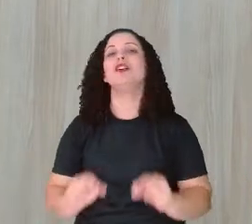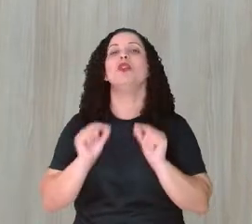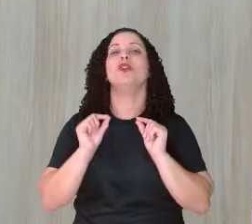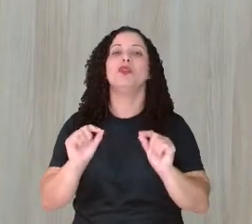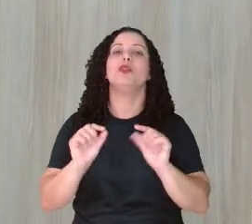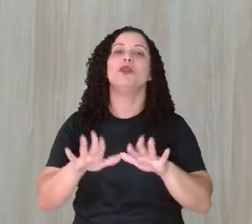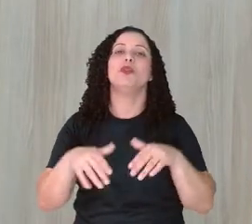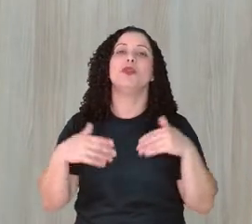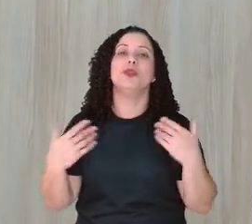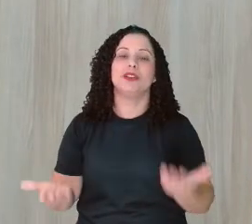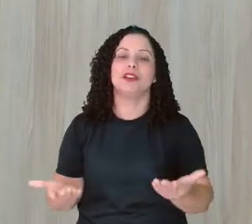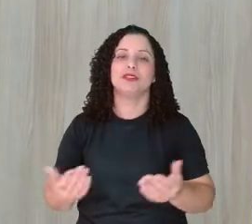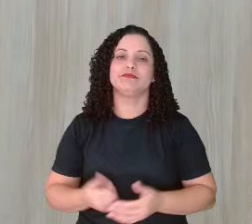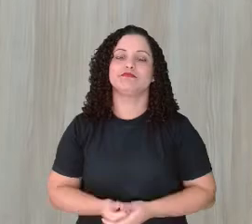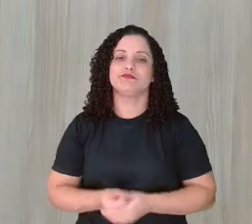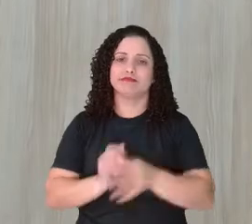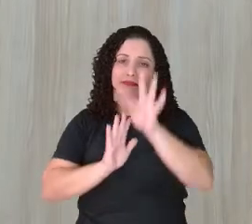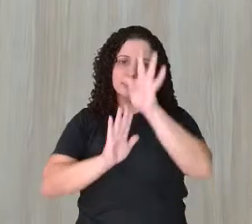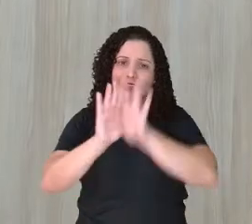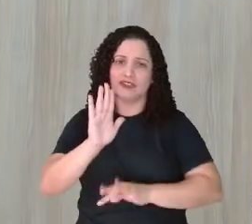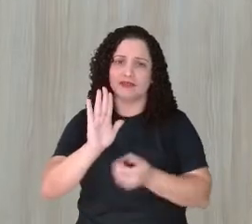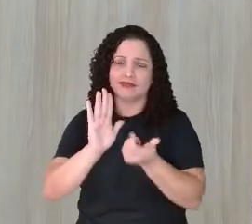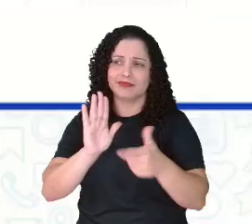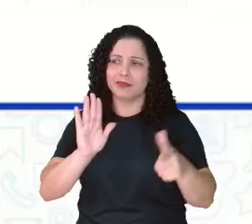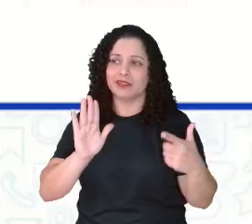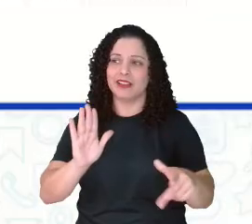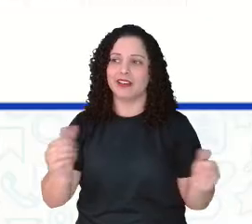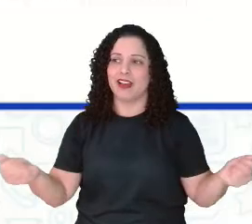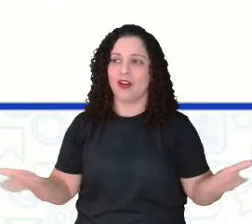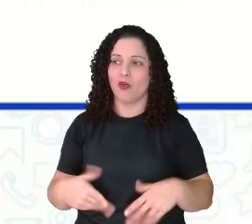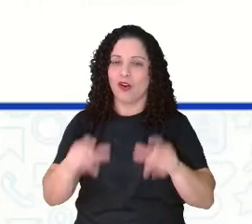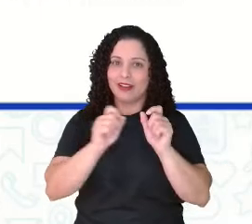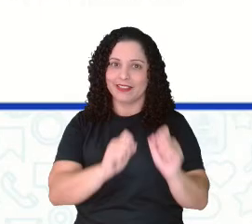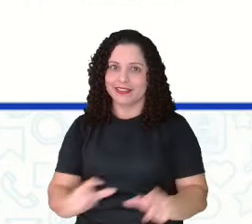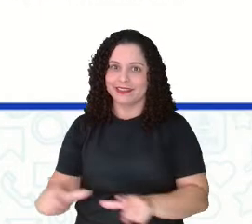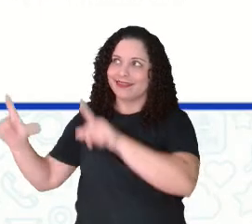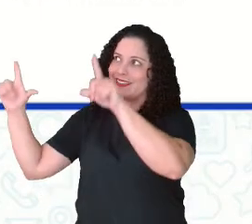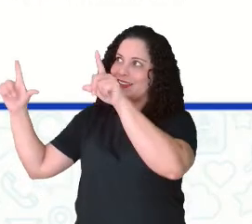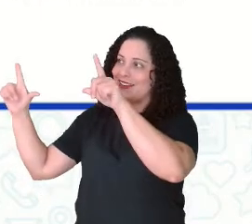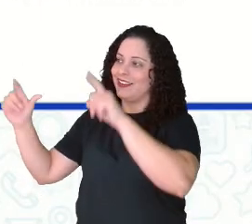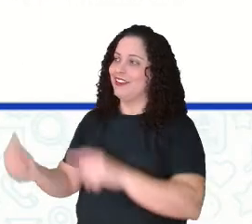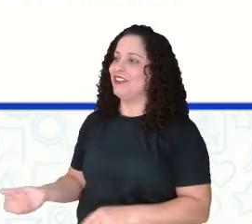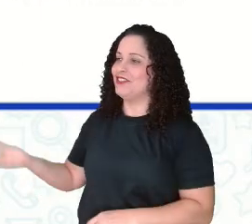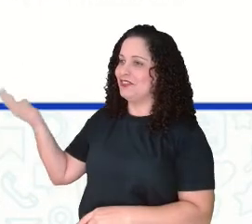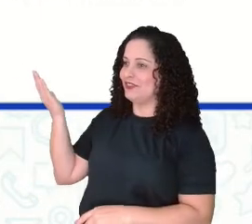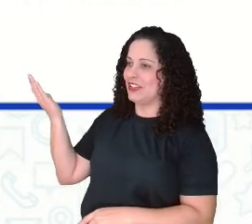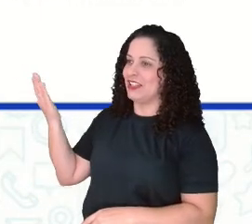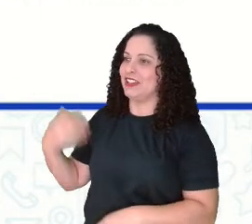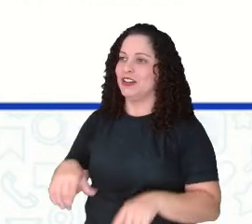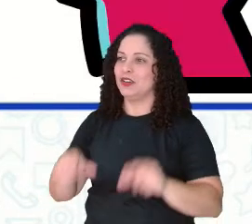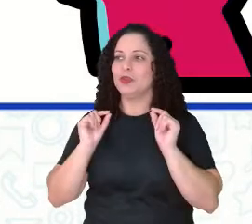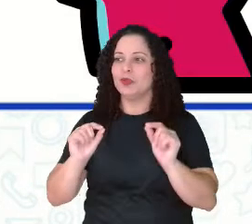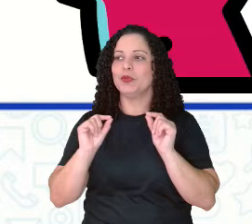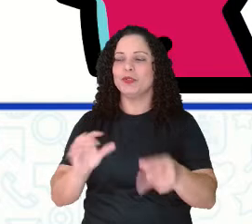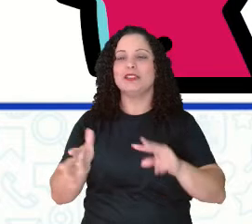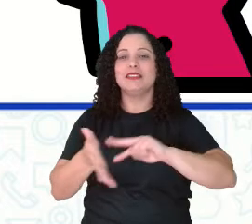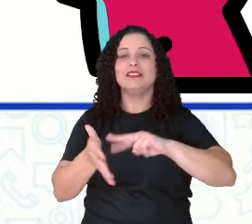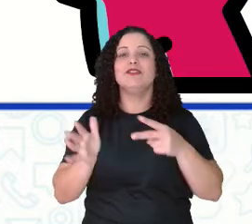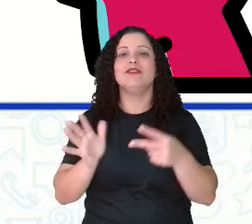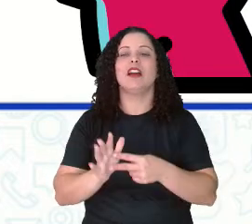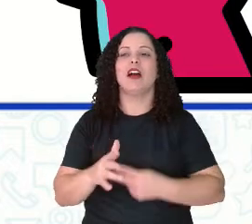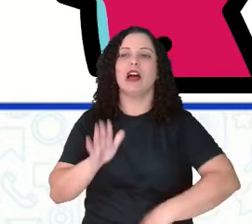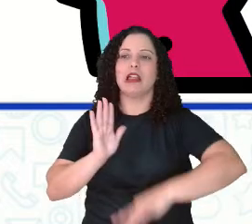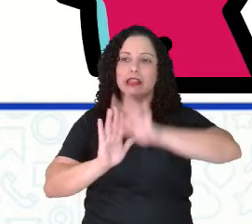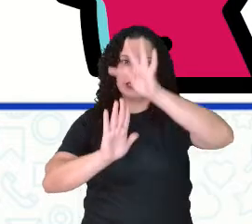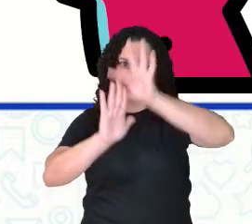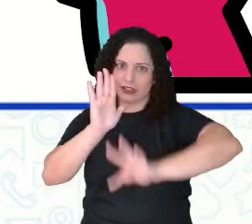a gente não vai ter texto. Então, foca aí na tela. A gente tem aí, ó, o termo textos.